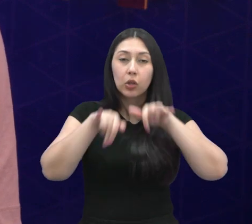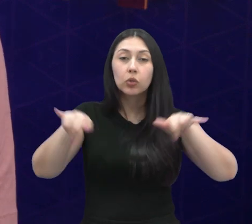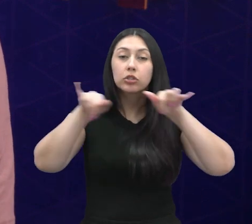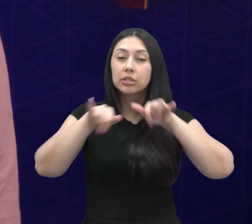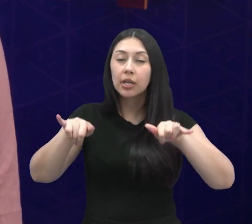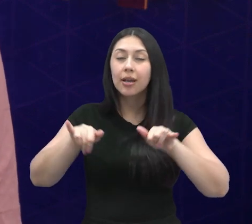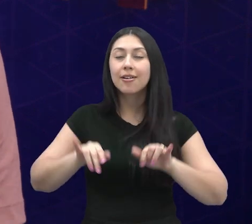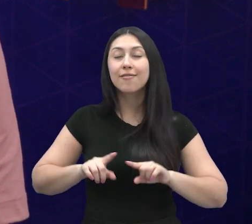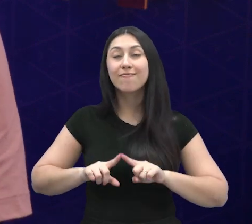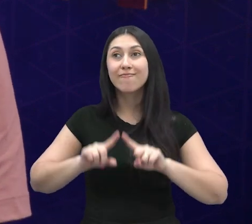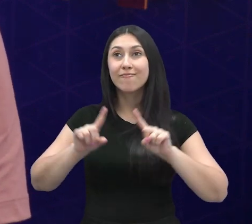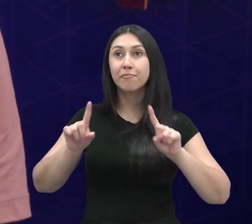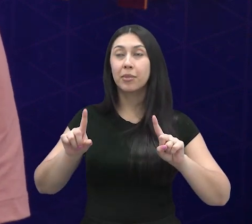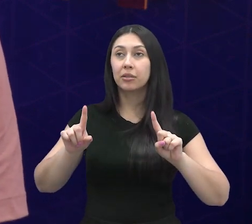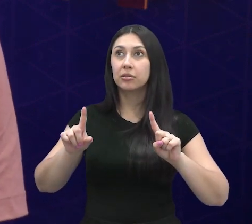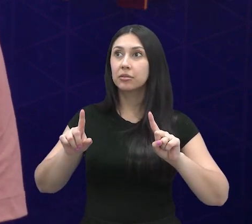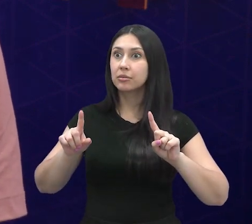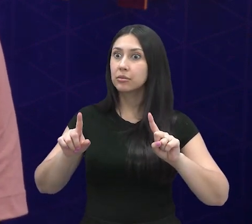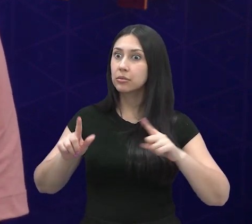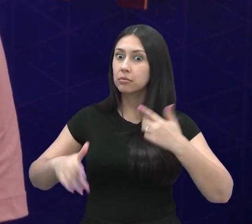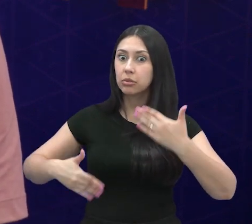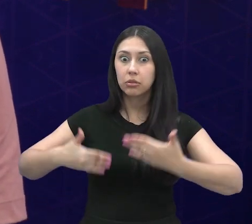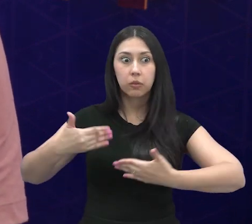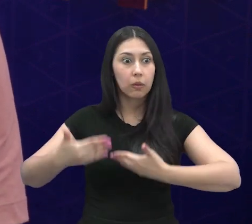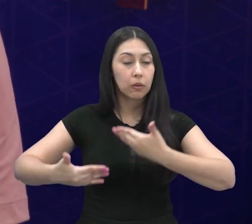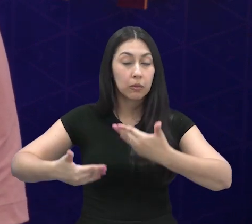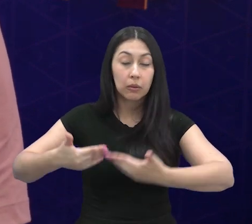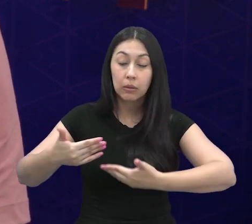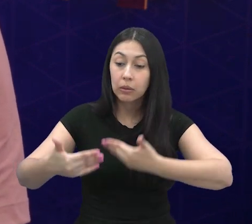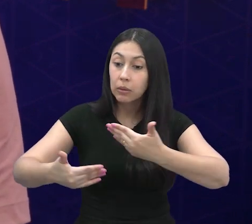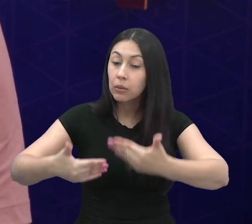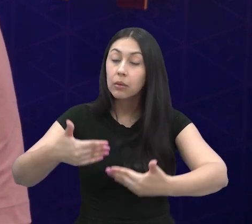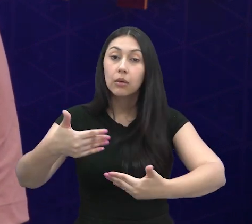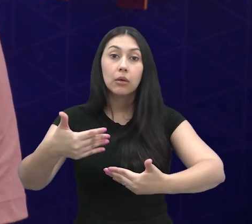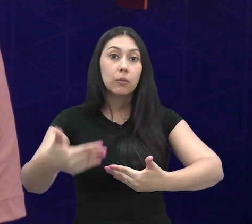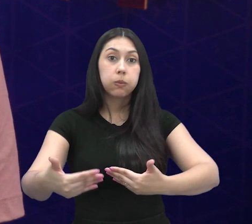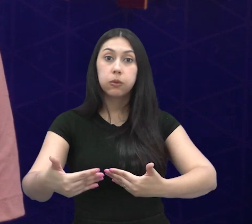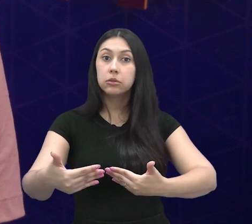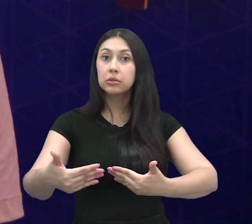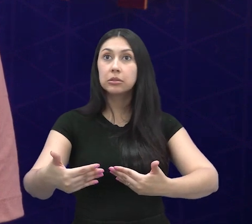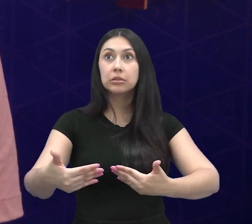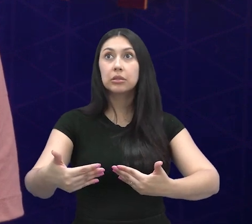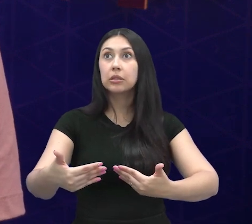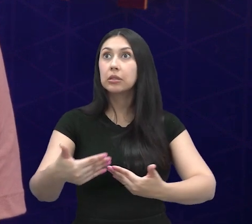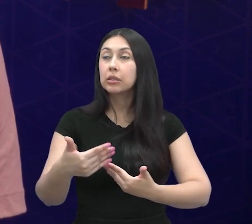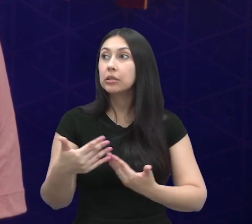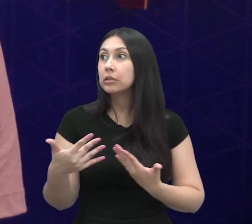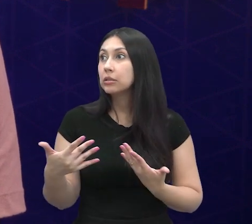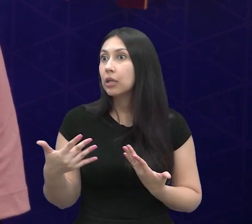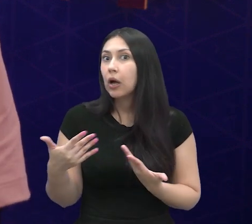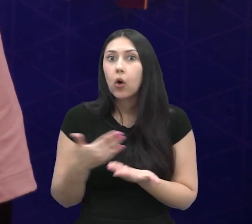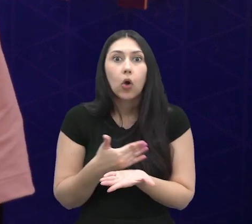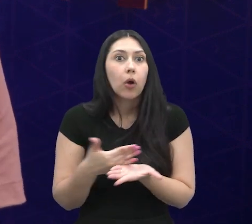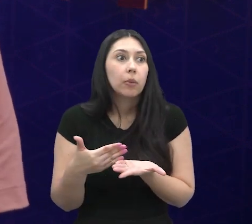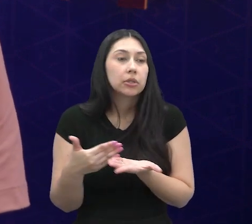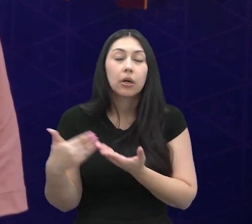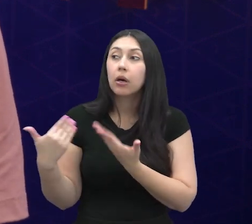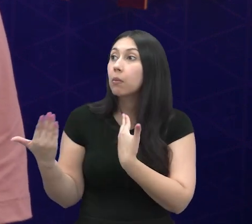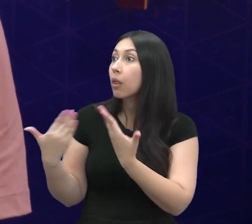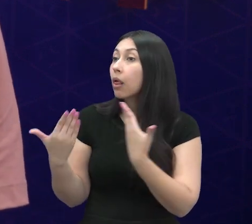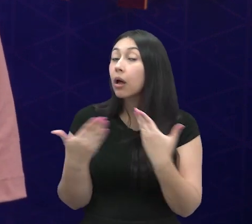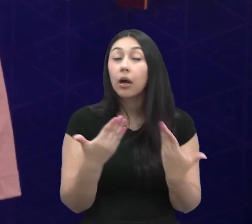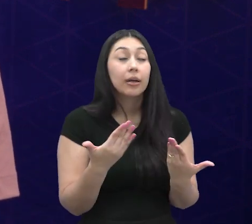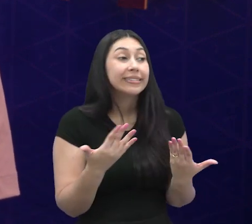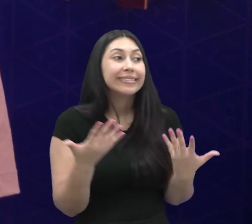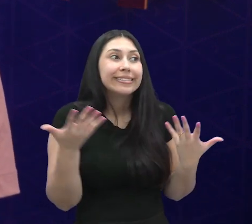essa responsabilidade. Só que chegou um momento que a gente começou a discutir